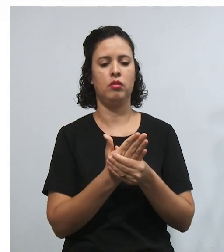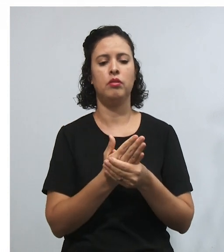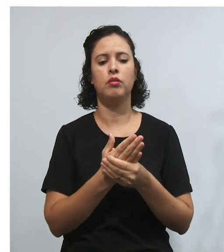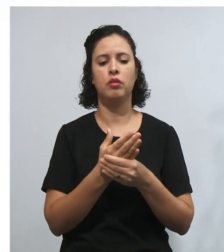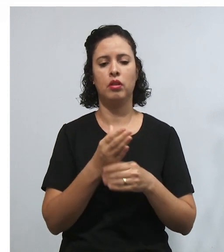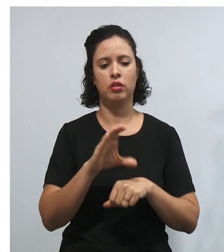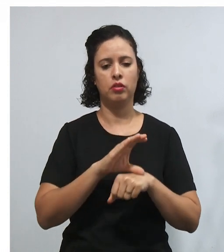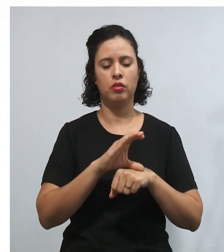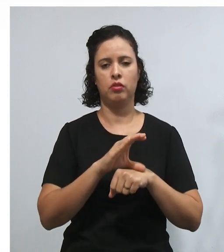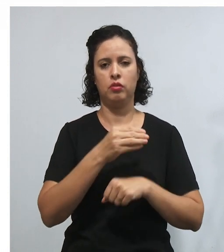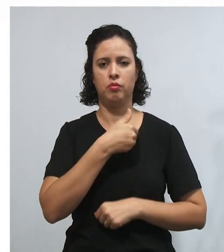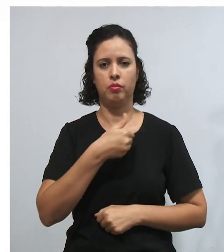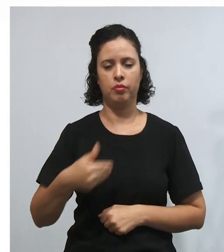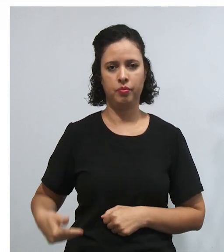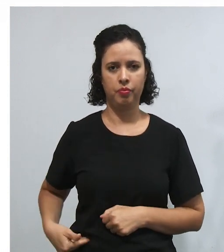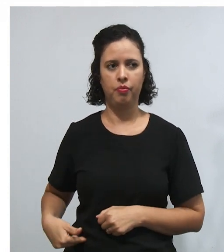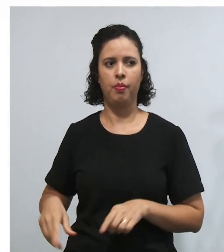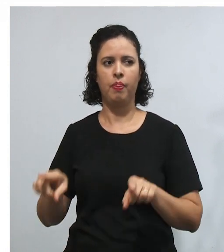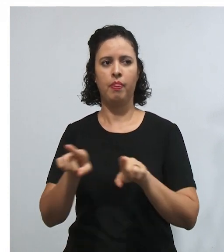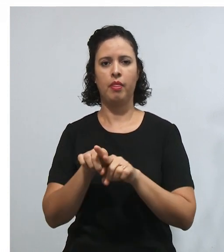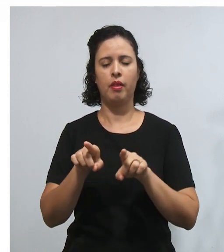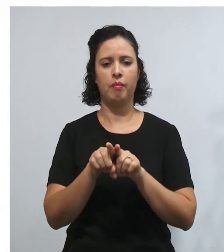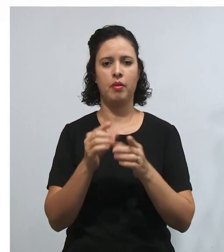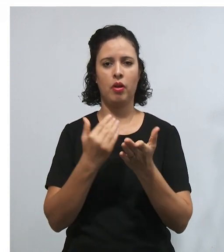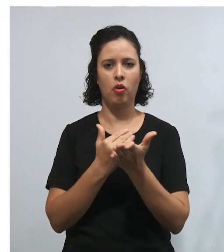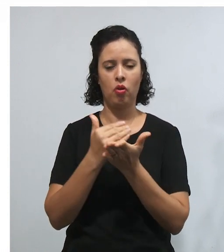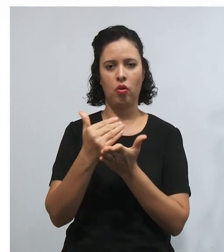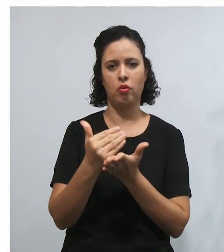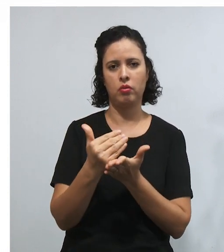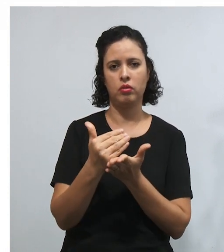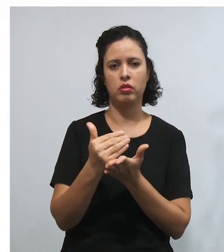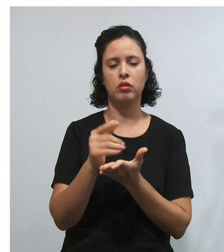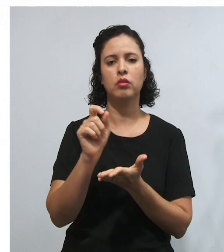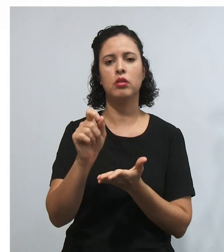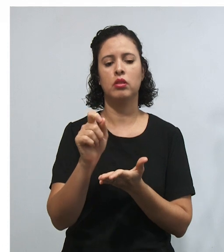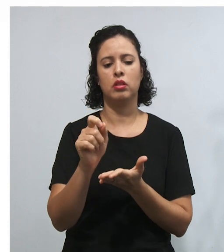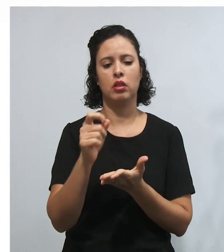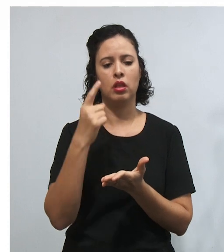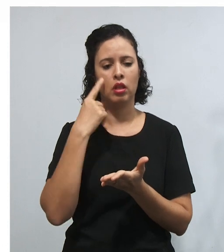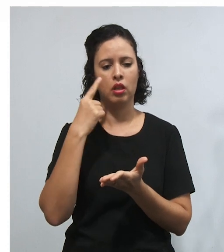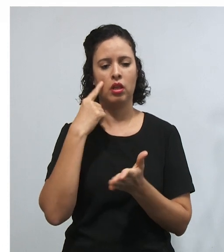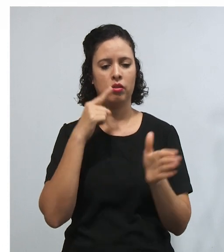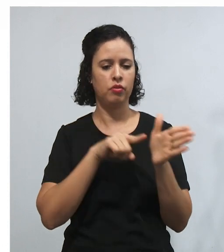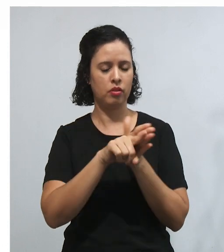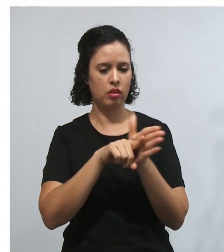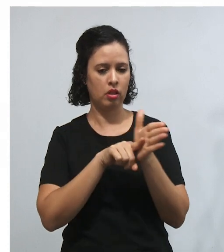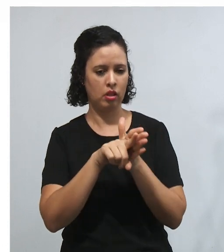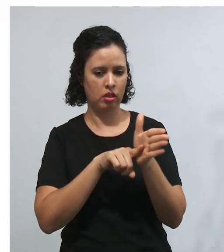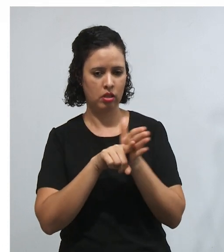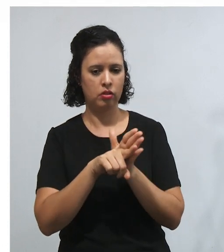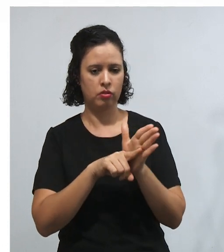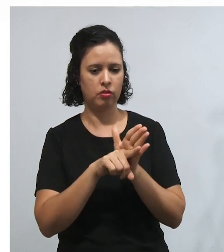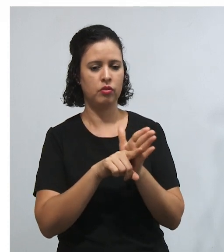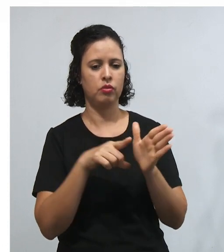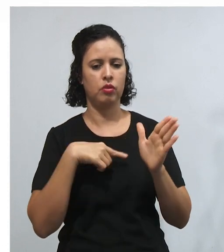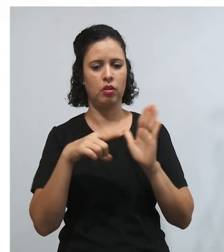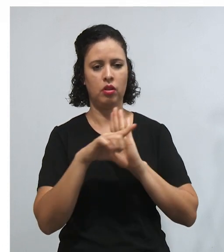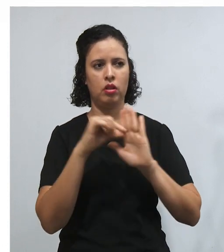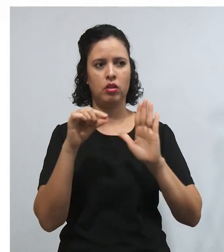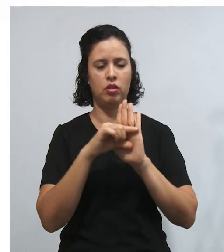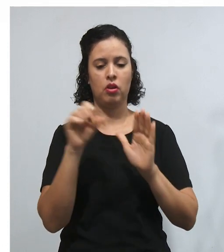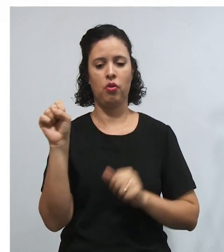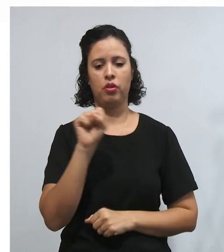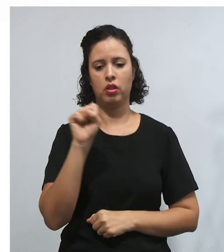pública. Ele pode instaurar ou não um inquérito civil, que está previsto lá no artigo 8º, parágrafo 1º da Lei